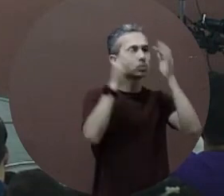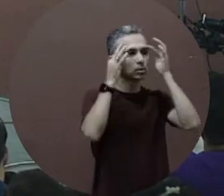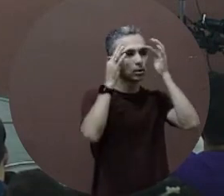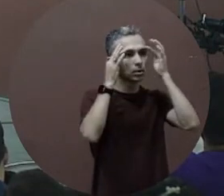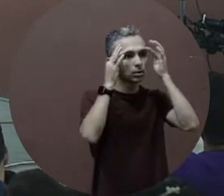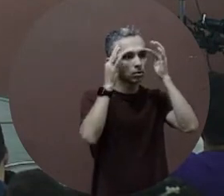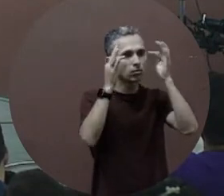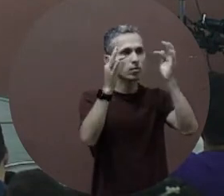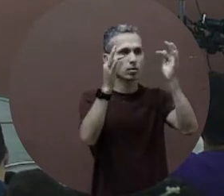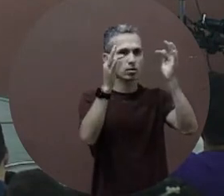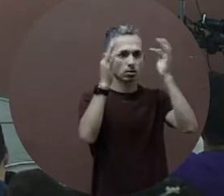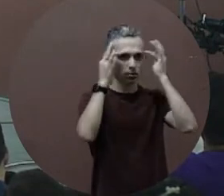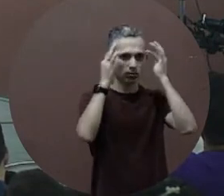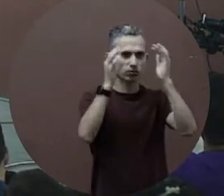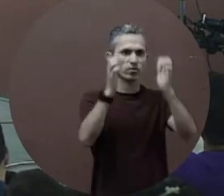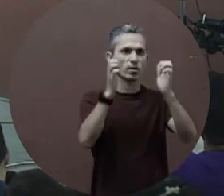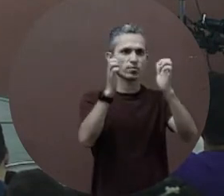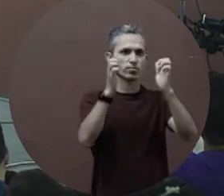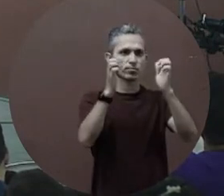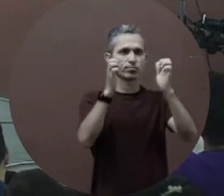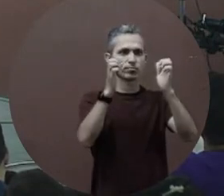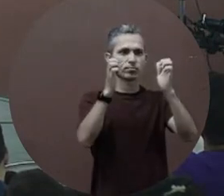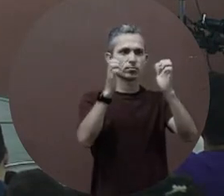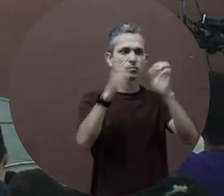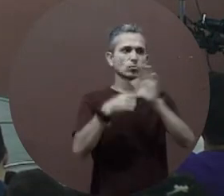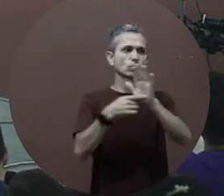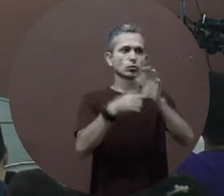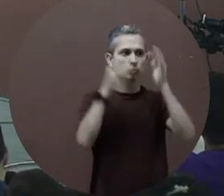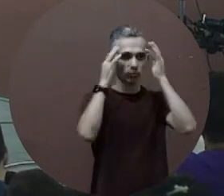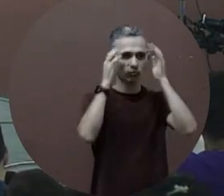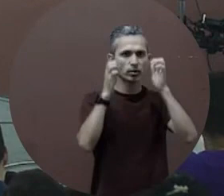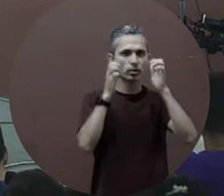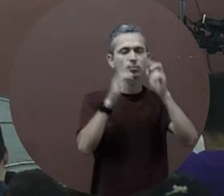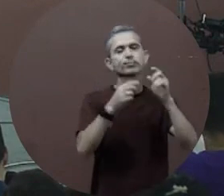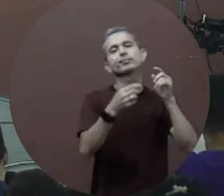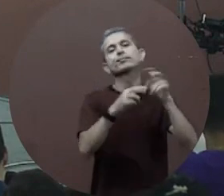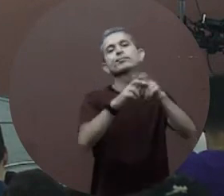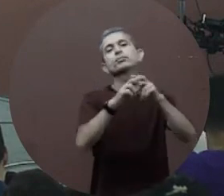irmãos perseguidos. E ele continua dizendo: